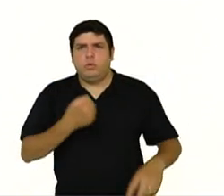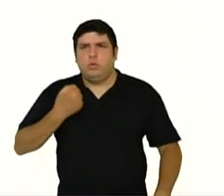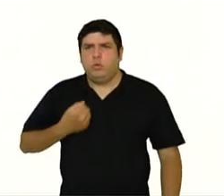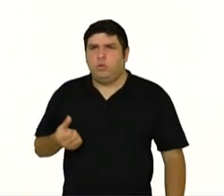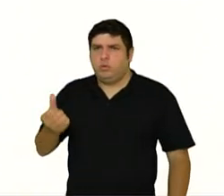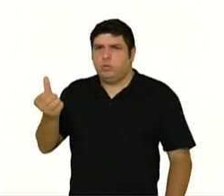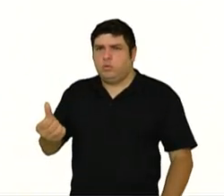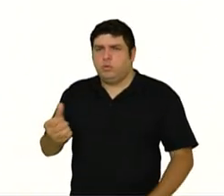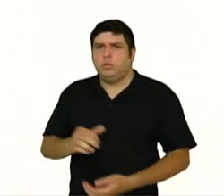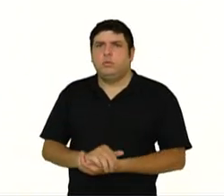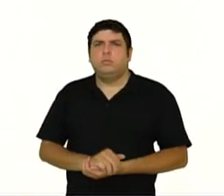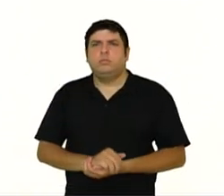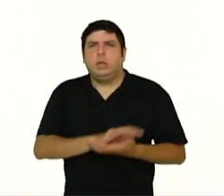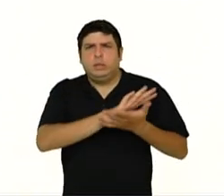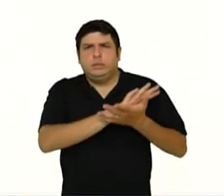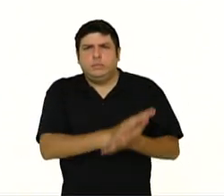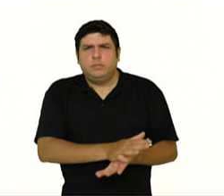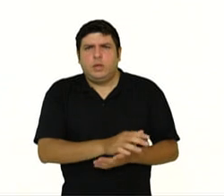6. Mata